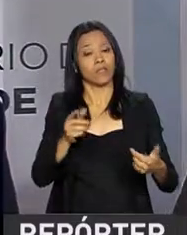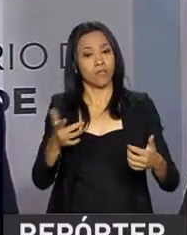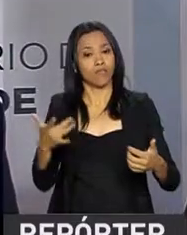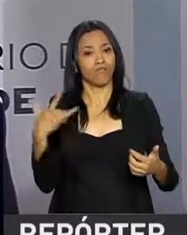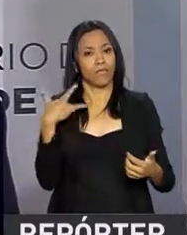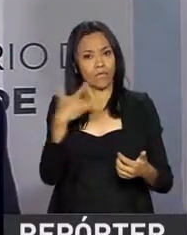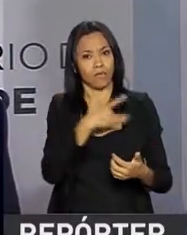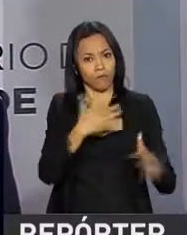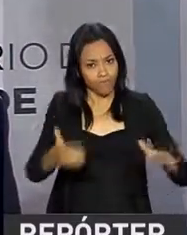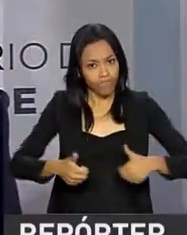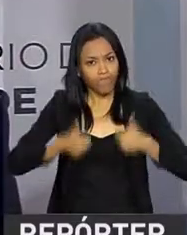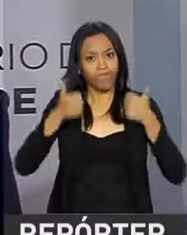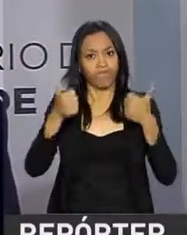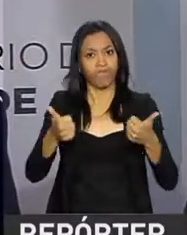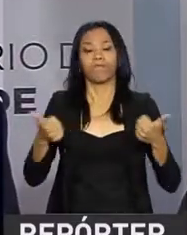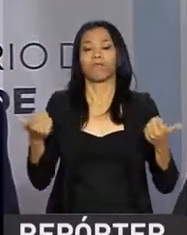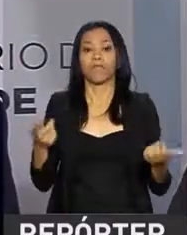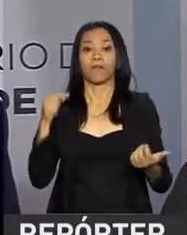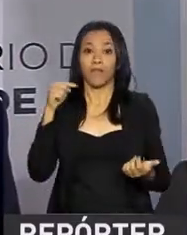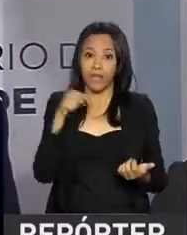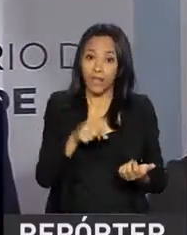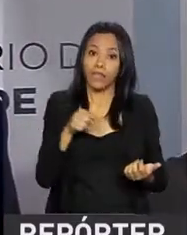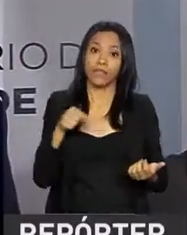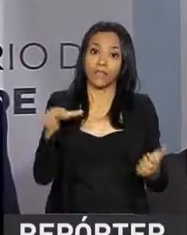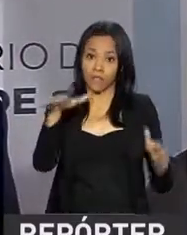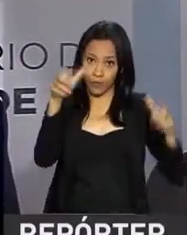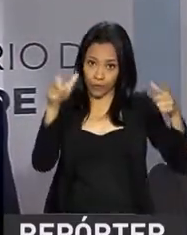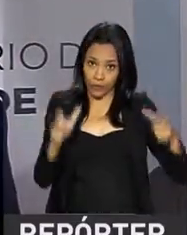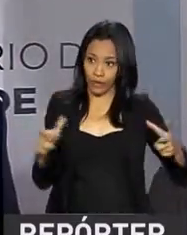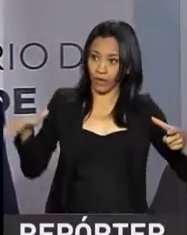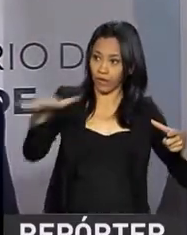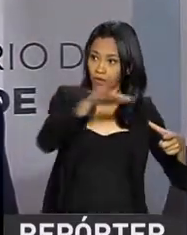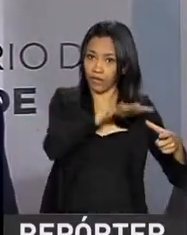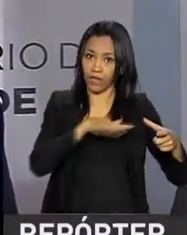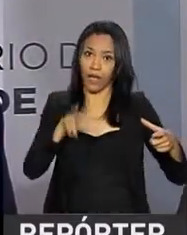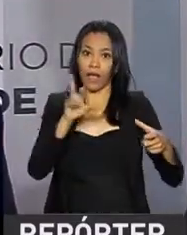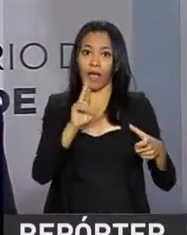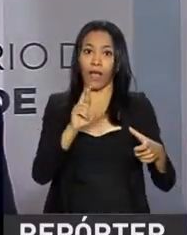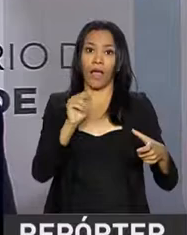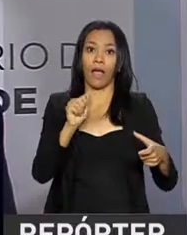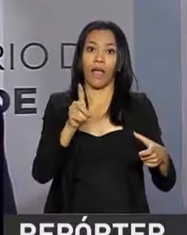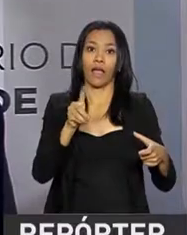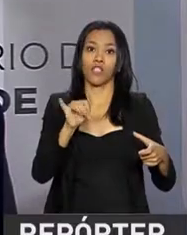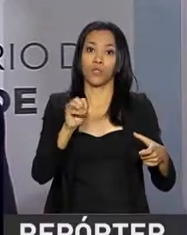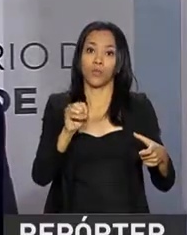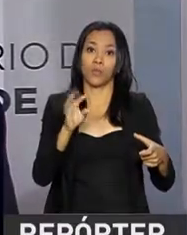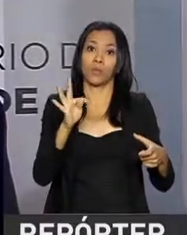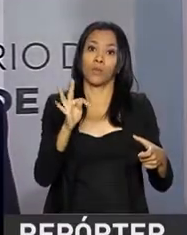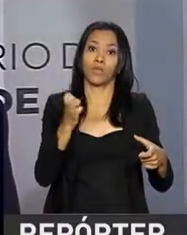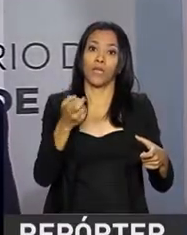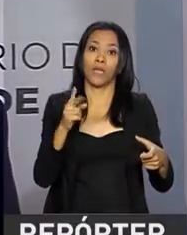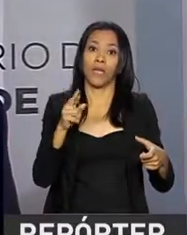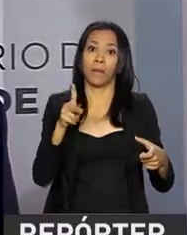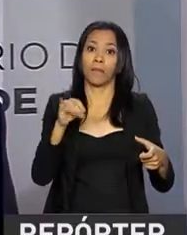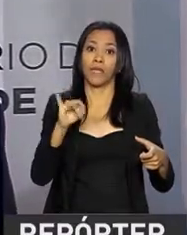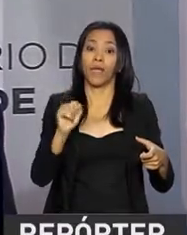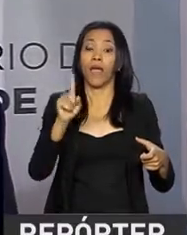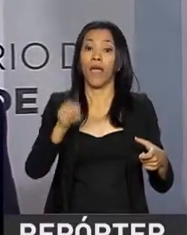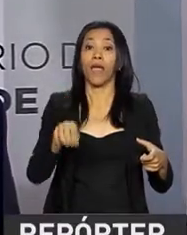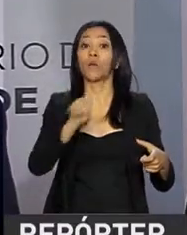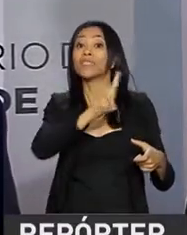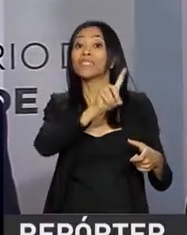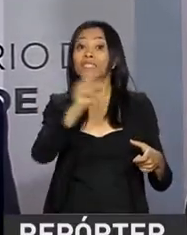qualidade. Portanto, este plano de expansão da radioterapia, que prevê 100 equipamentos como este em todo o país, esse é o quinto